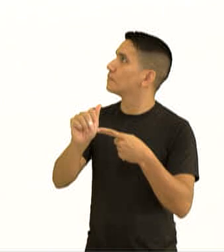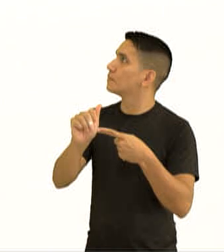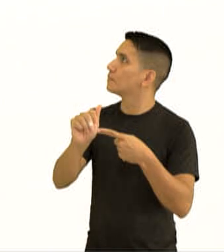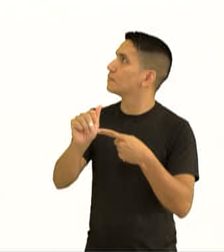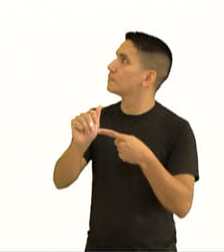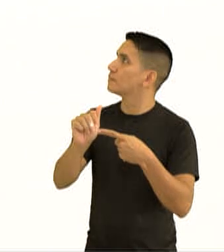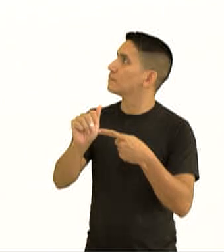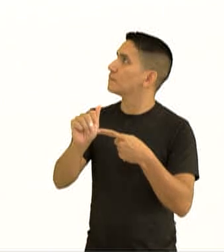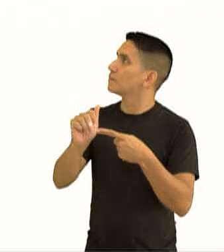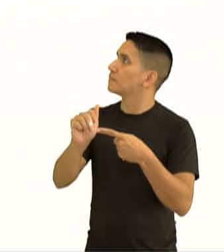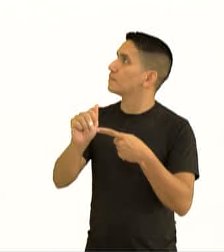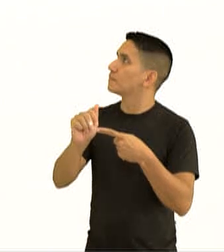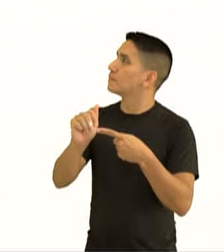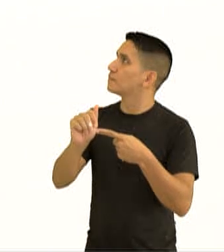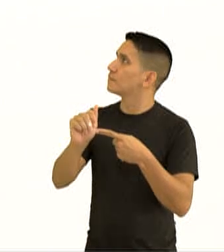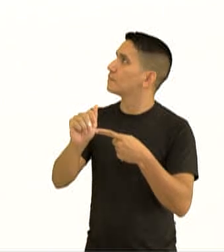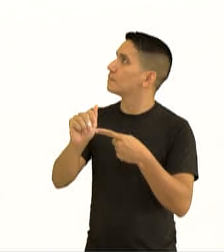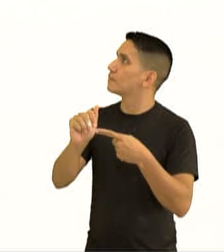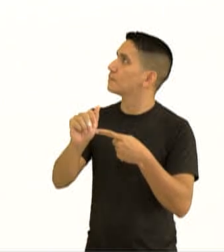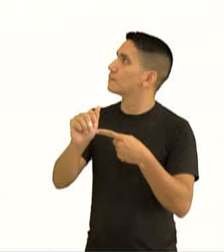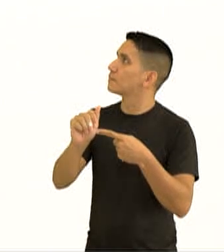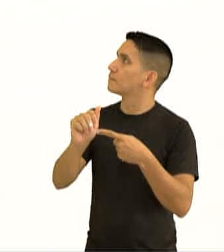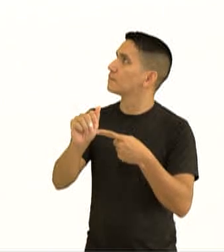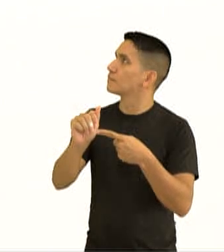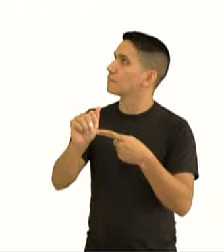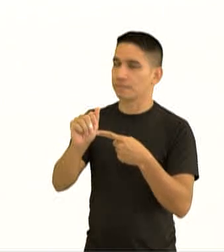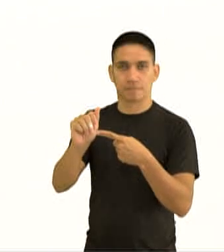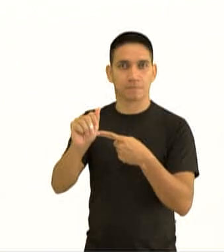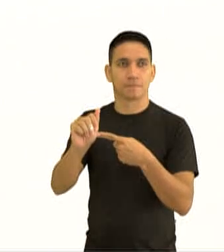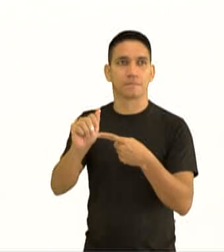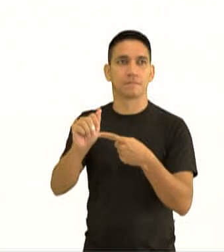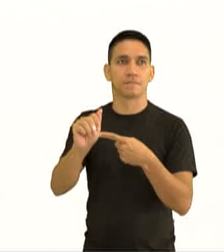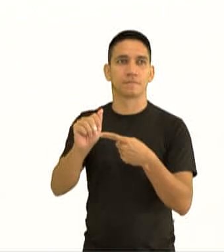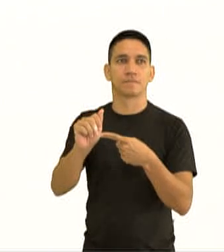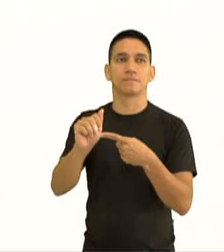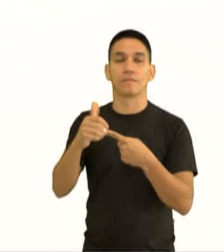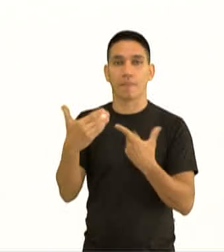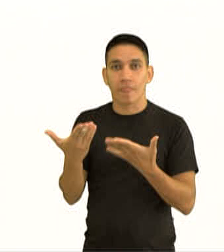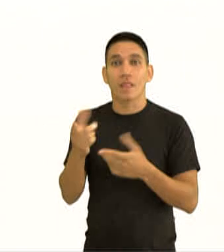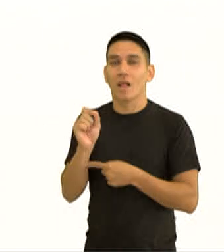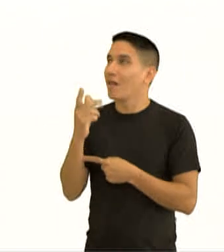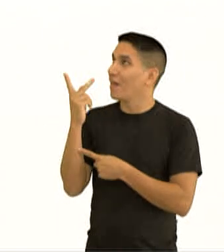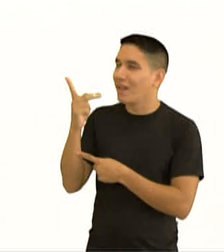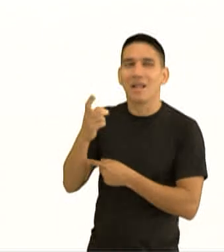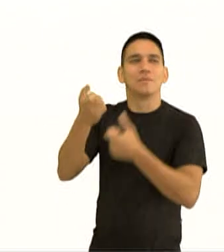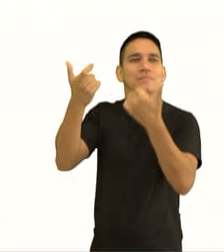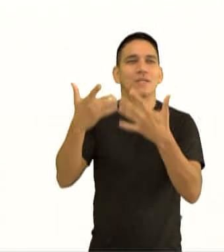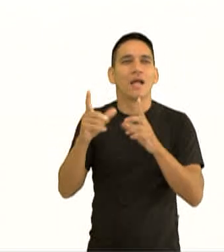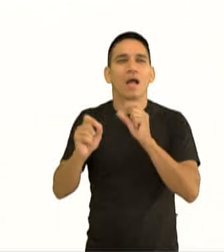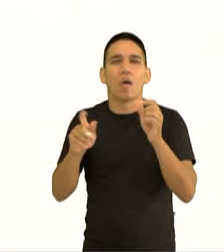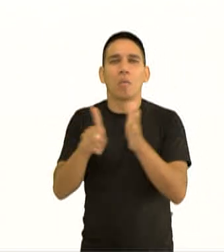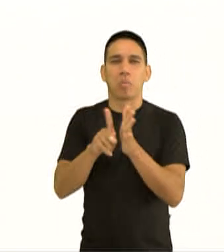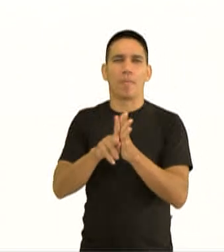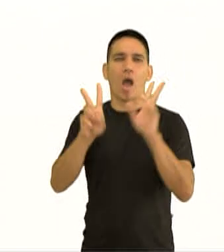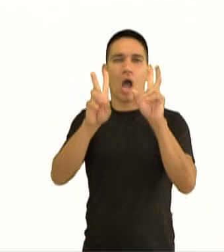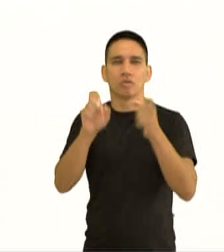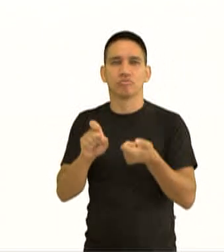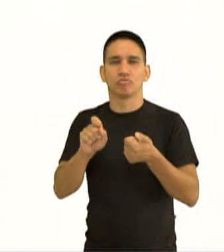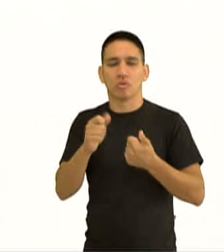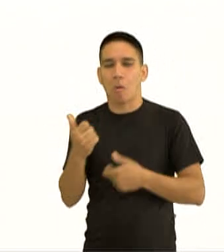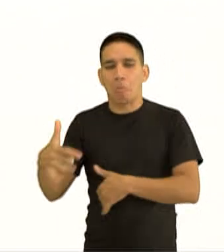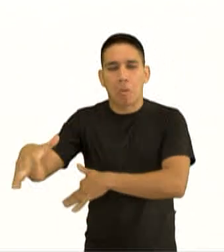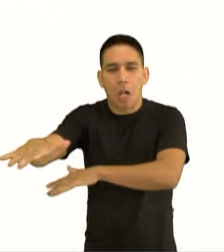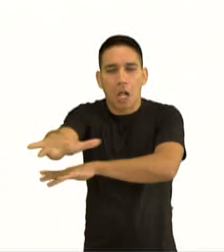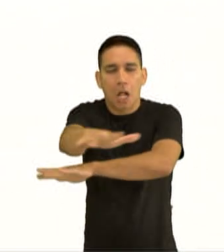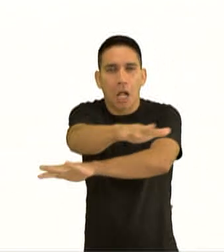a top Brazil travel destination for ecotourism. Não, na letra A, nós estamos falando a respeito do Pantanal, sua